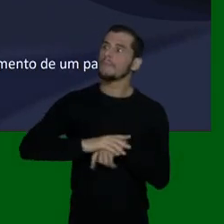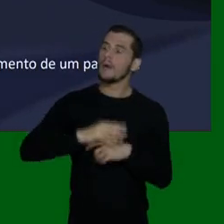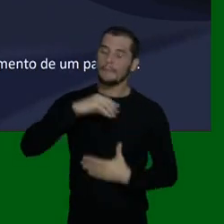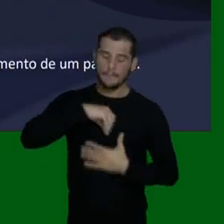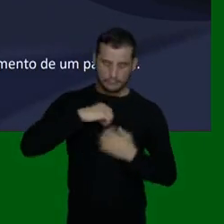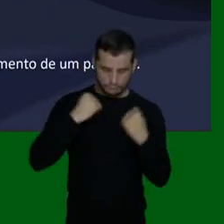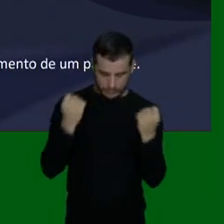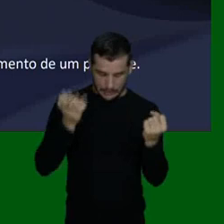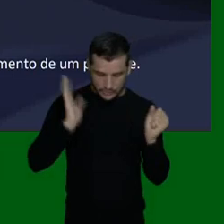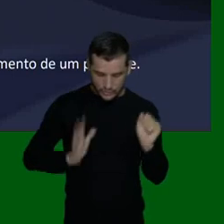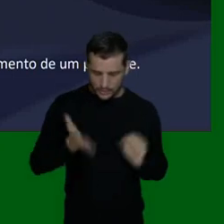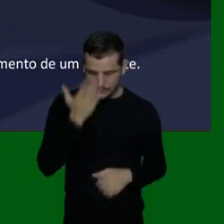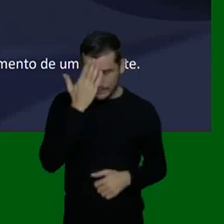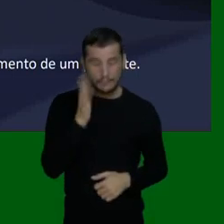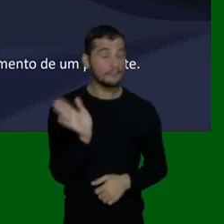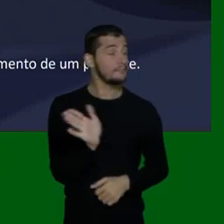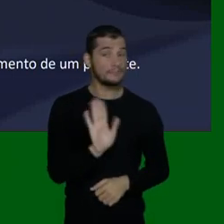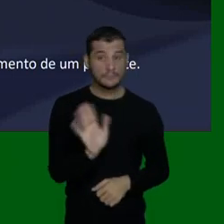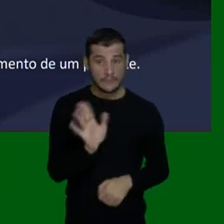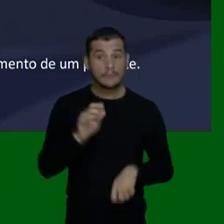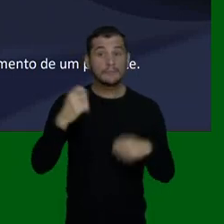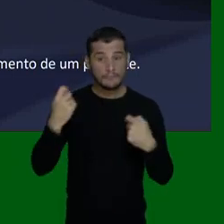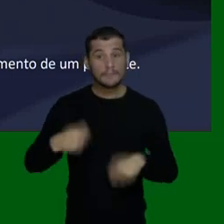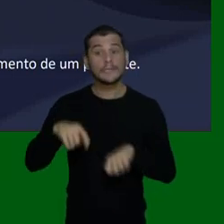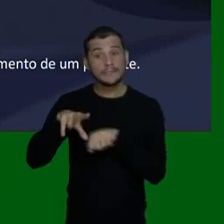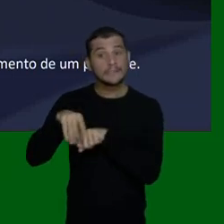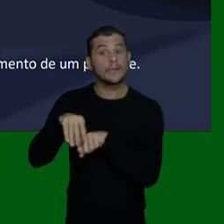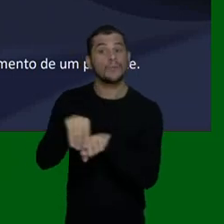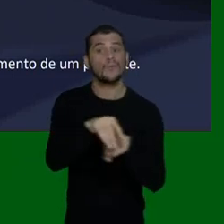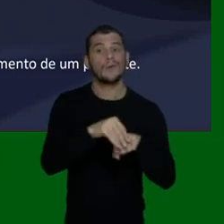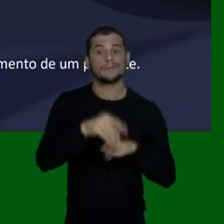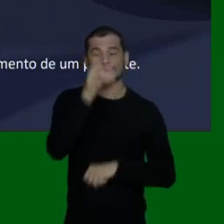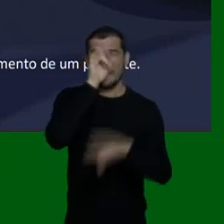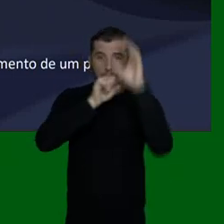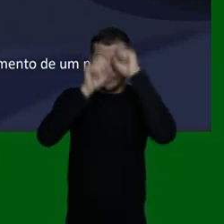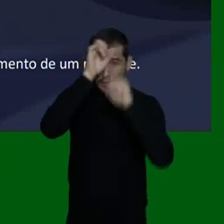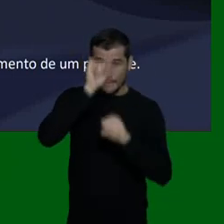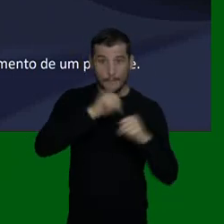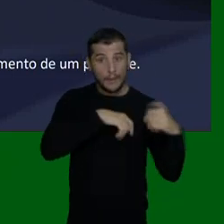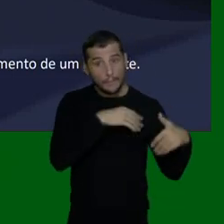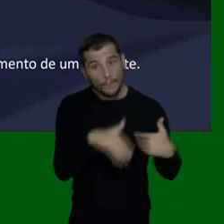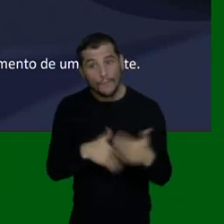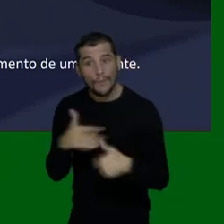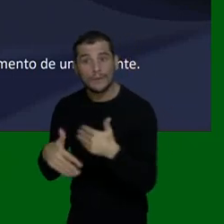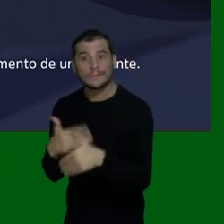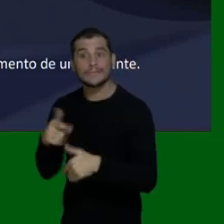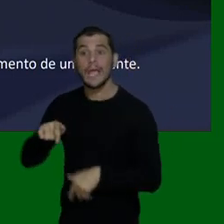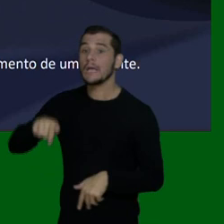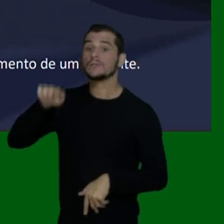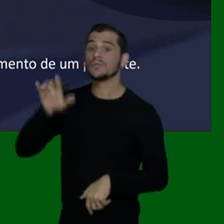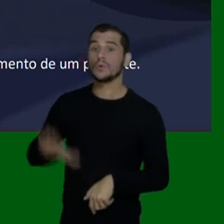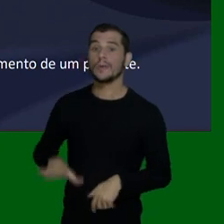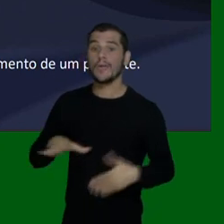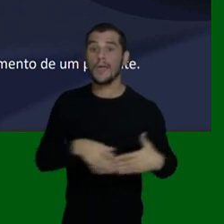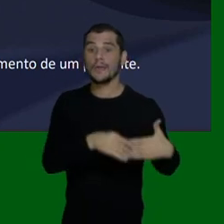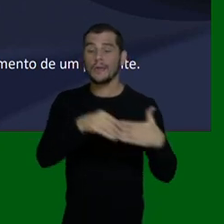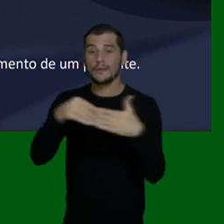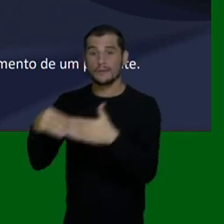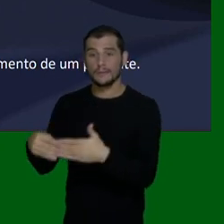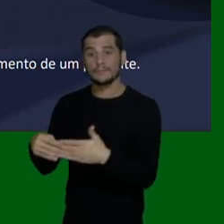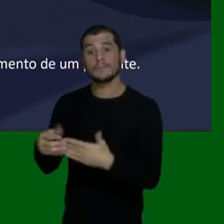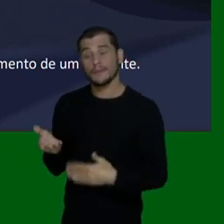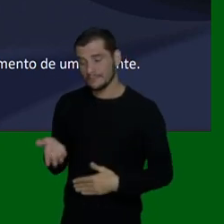tudo e aqui é a transcrição de um depoimento do meu